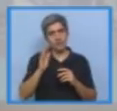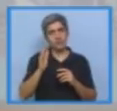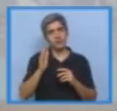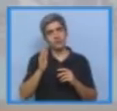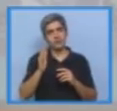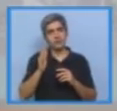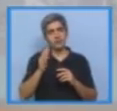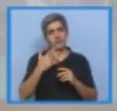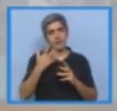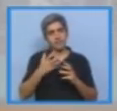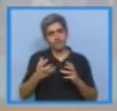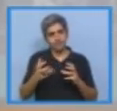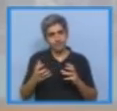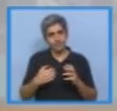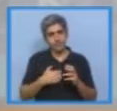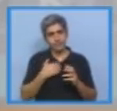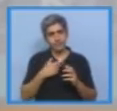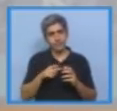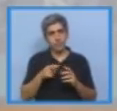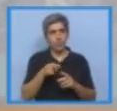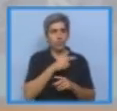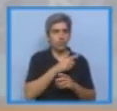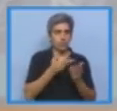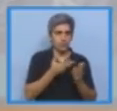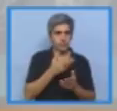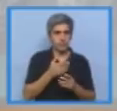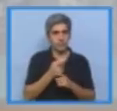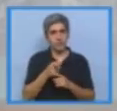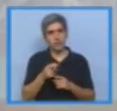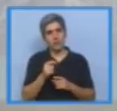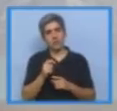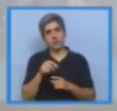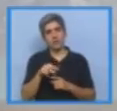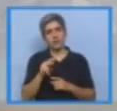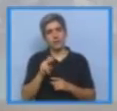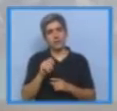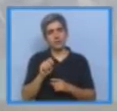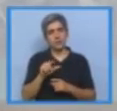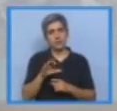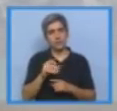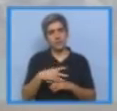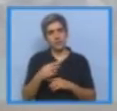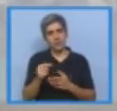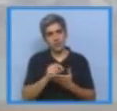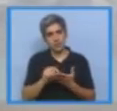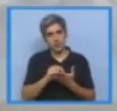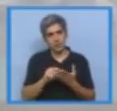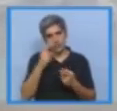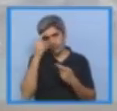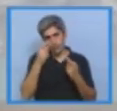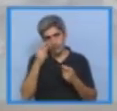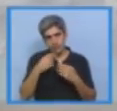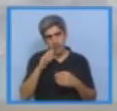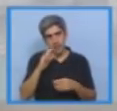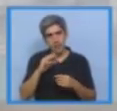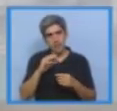mais complexo, num certo sentido, que os outros Evangelhos, também por ser um Evangelho que foi escrito de forma mais tardia e por isso tem já uma reflexão